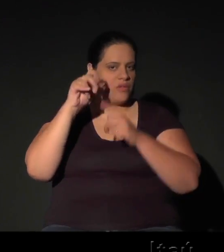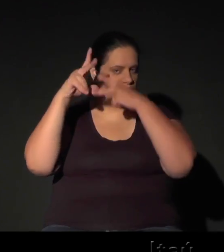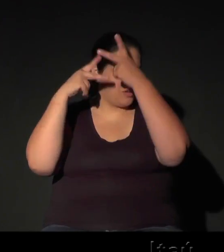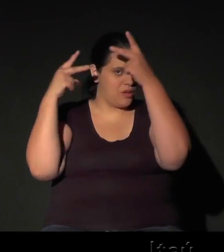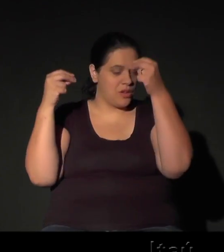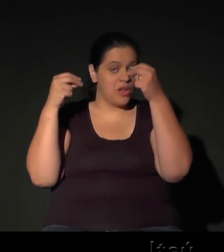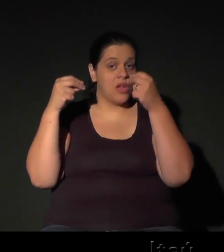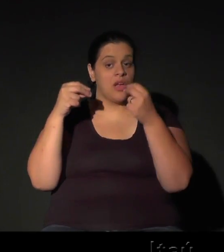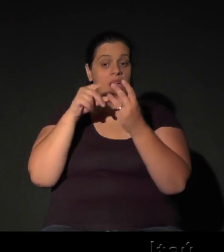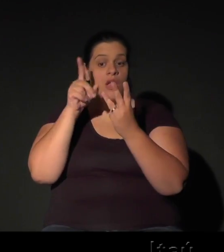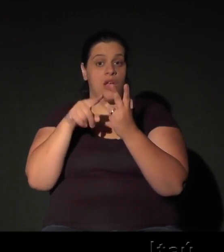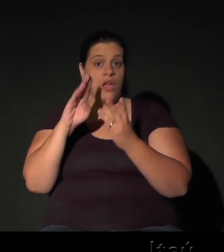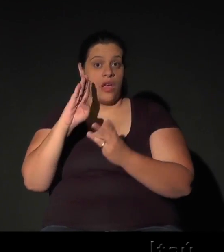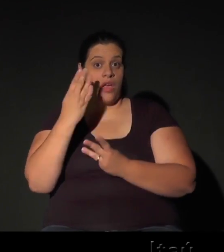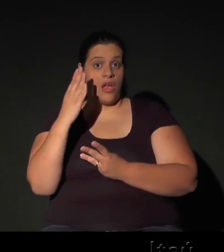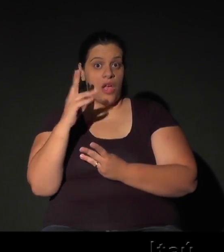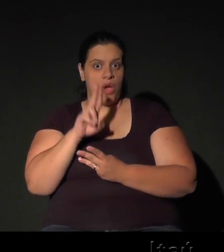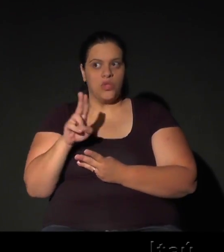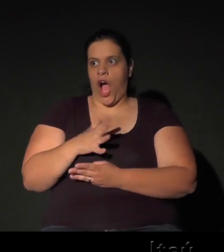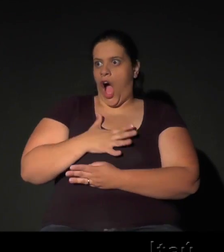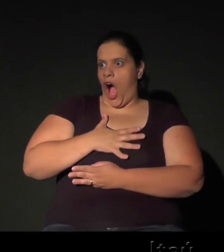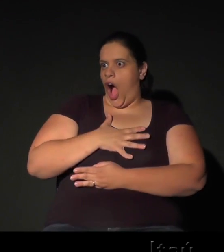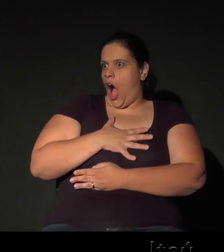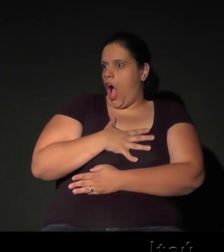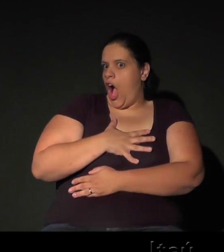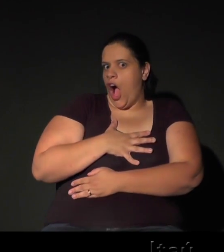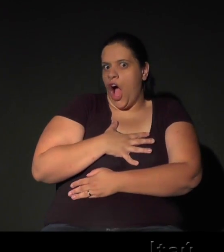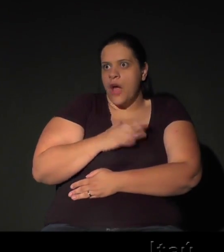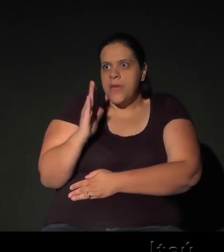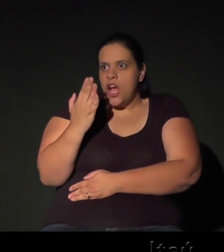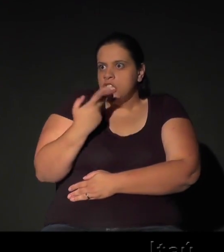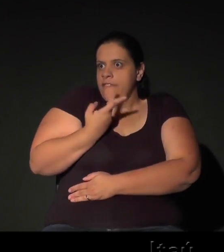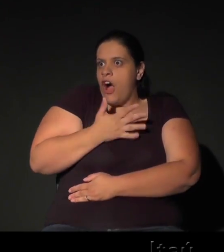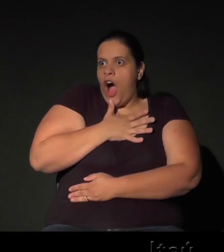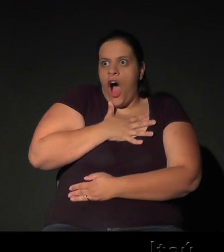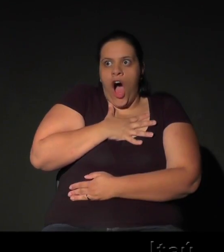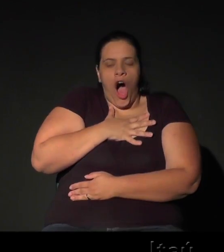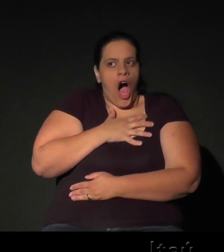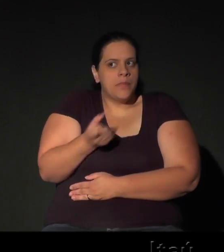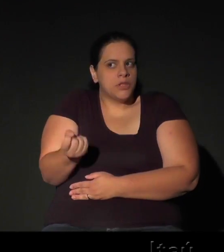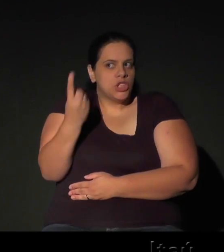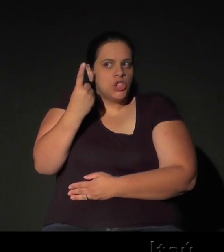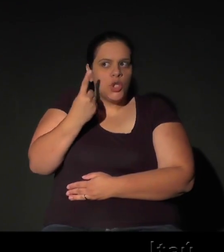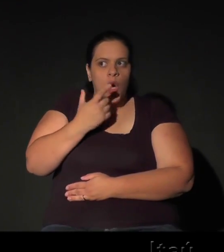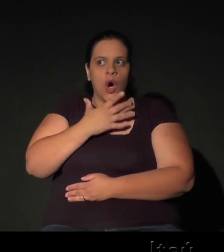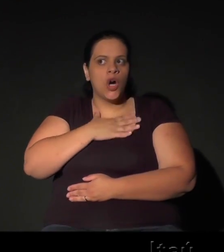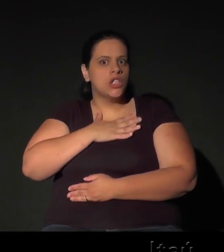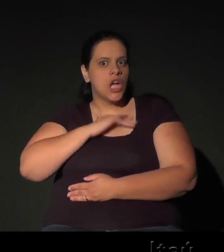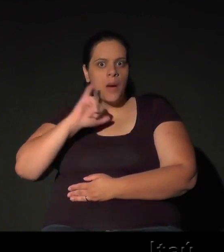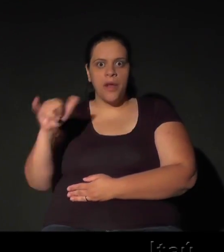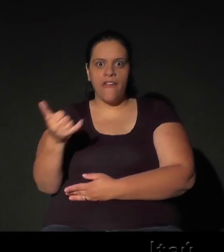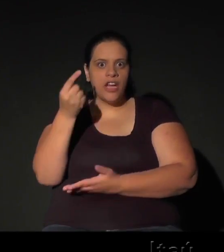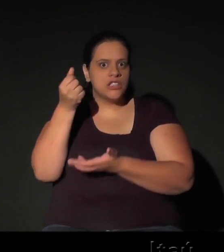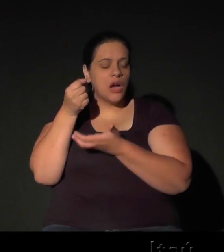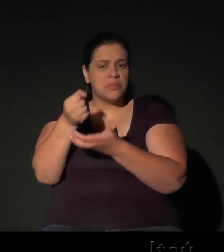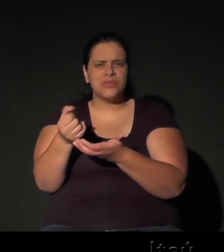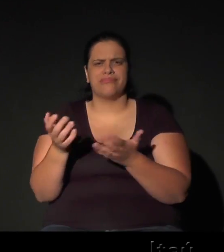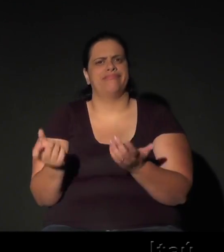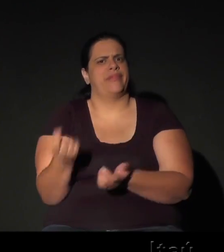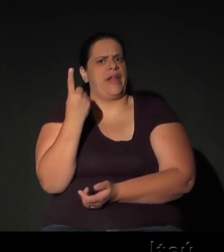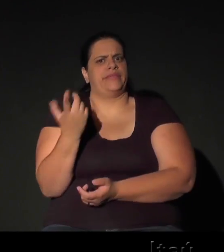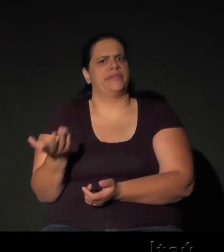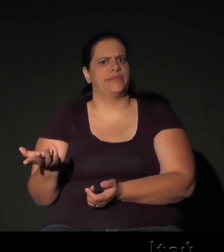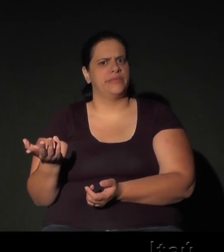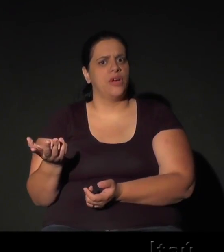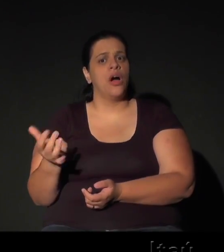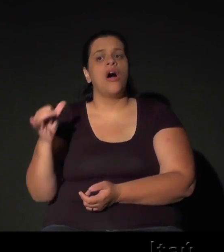givon fala que usa giv Que absurdo a citação do capitalismo eu acho engraçado aí o